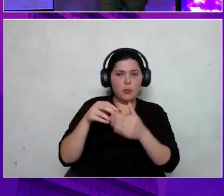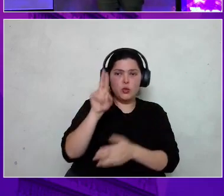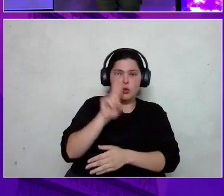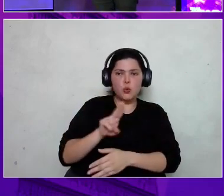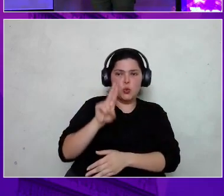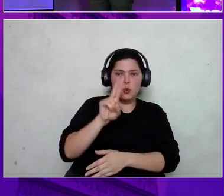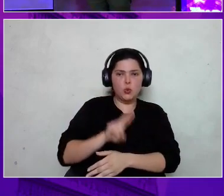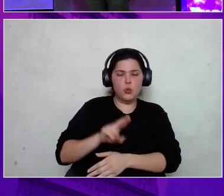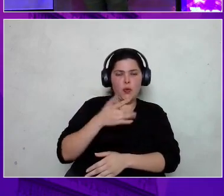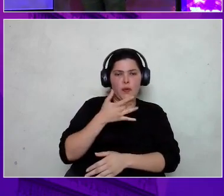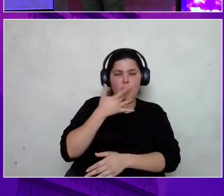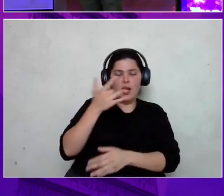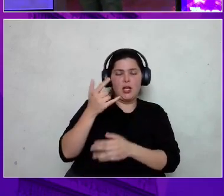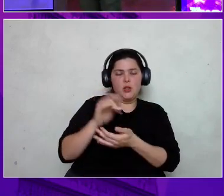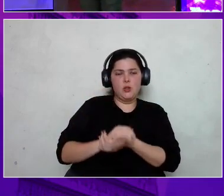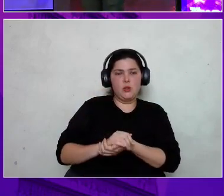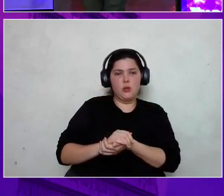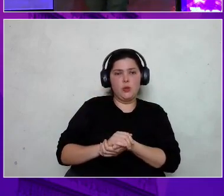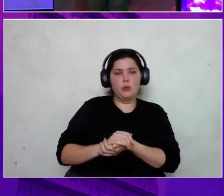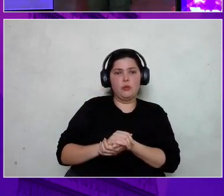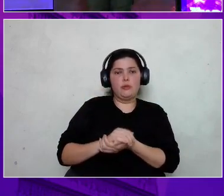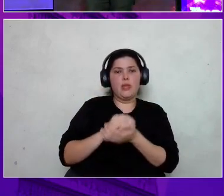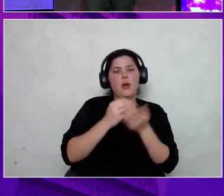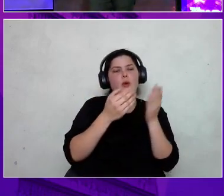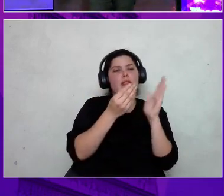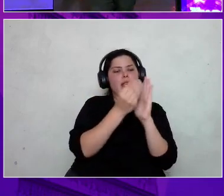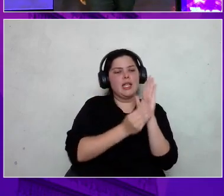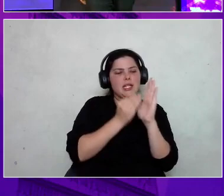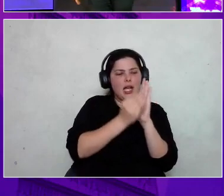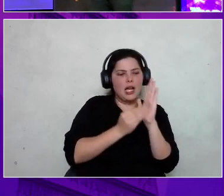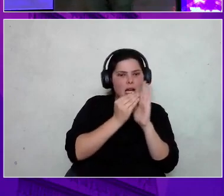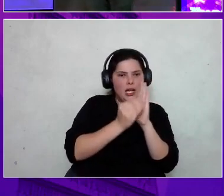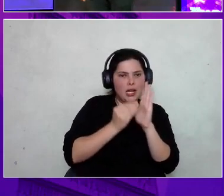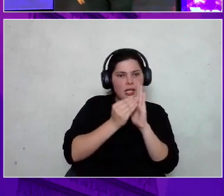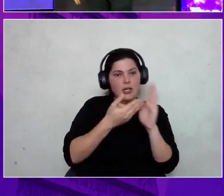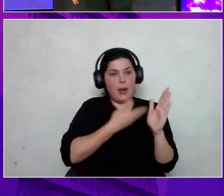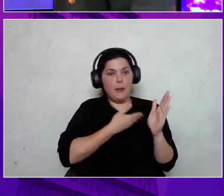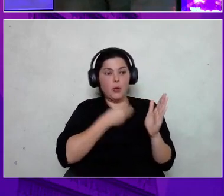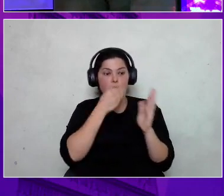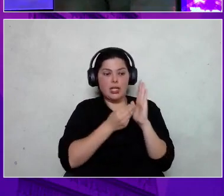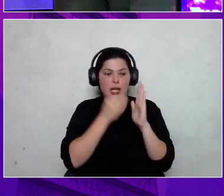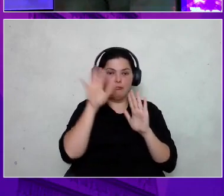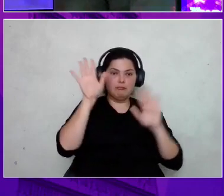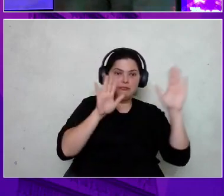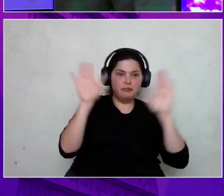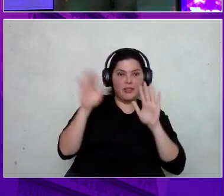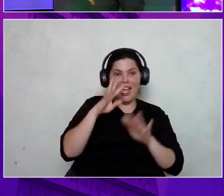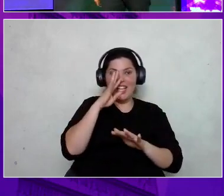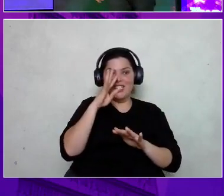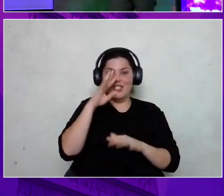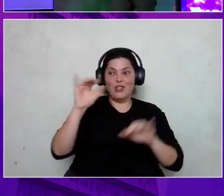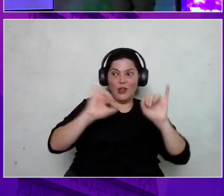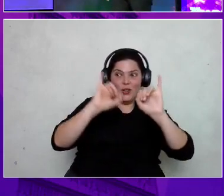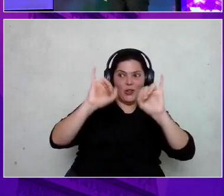algo que os designers, né, meus brother designer aí, levanta a mão, vieram me prestigiar. Aúba!